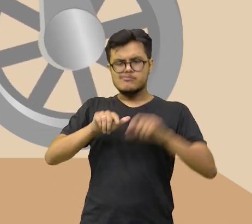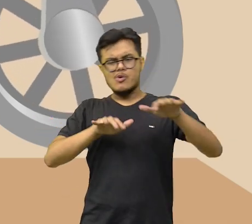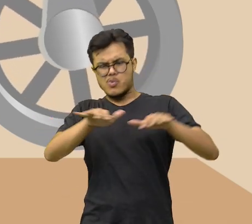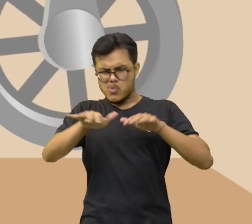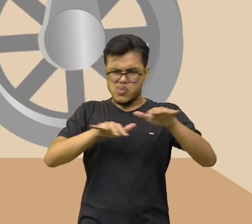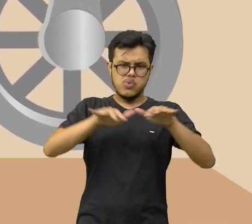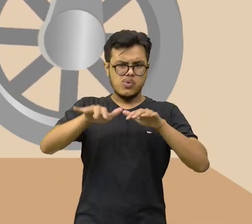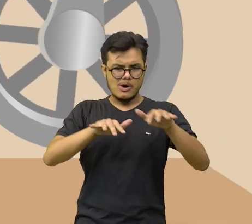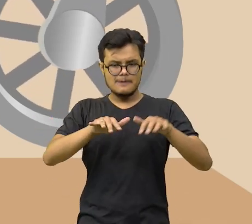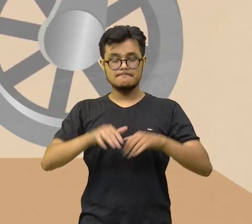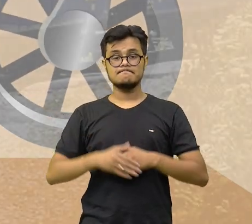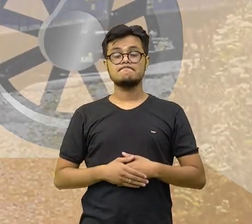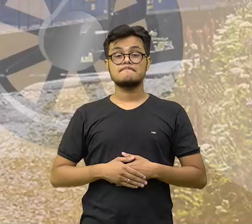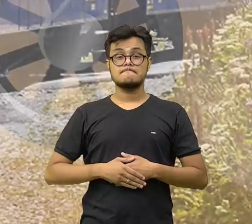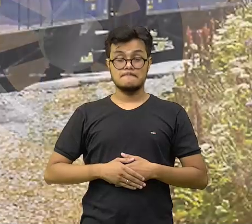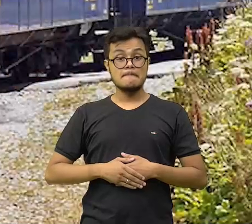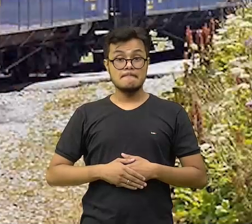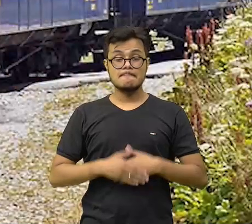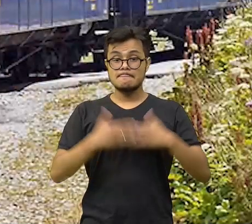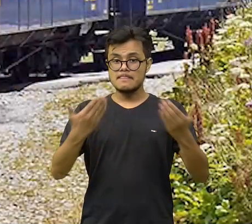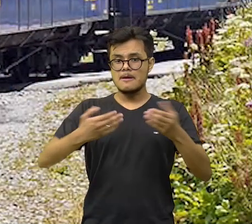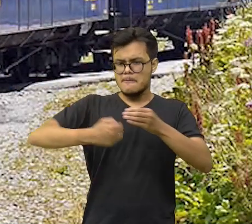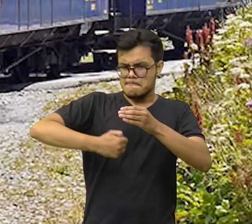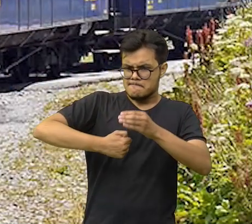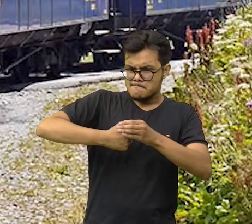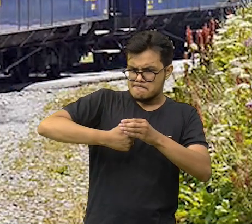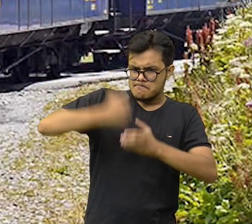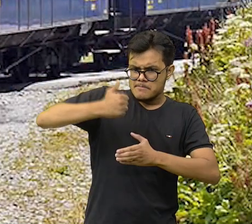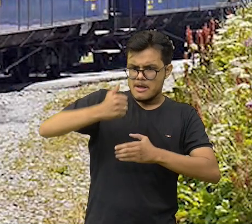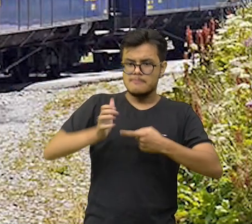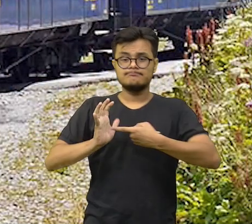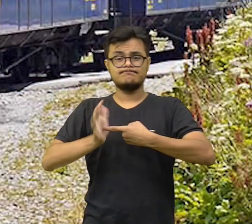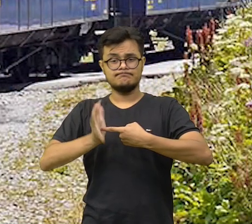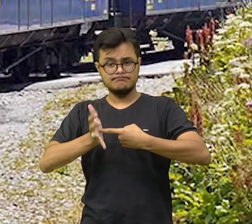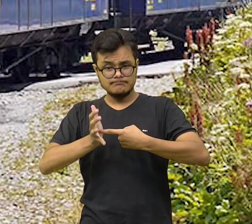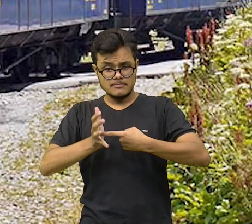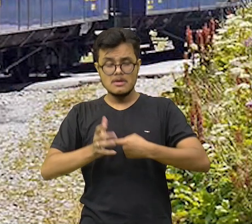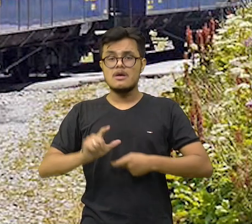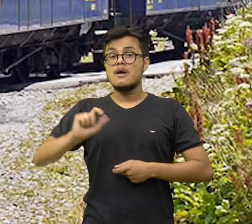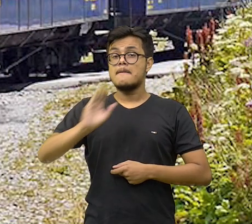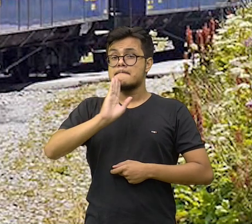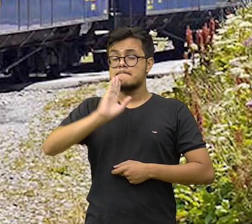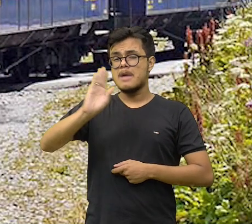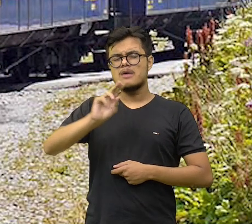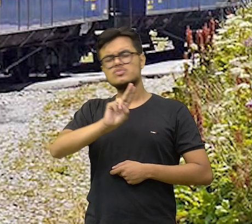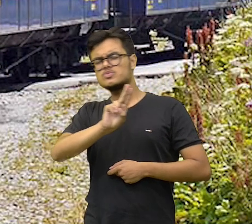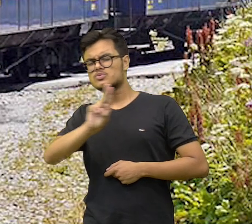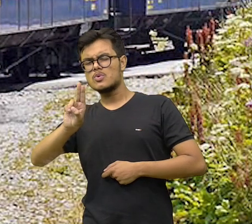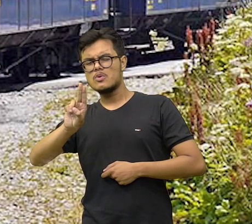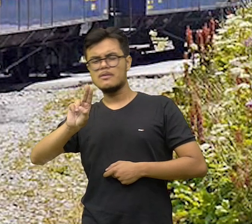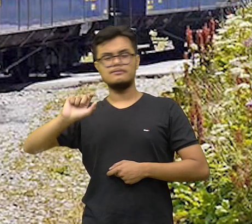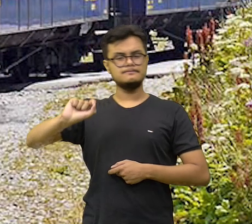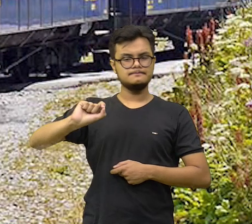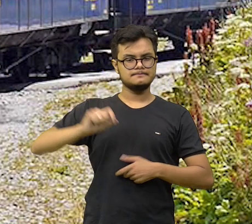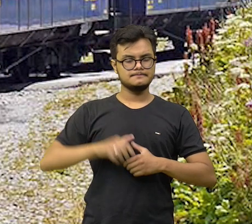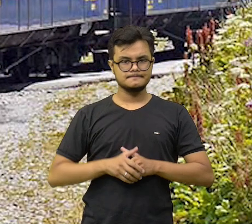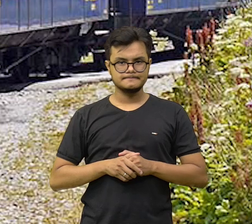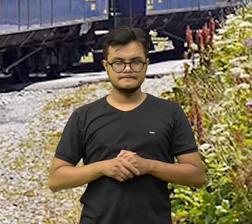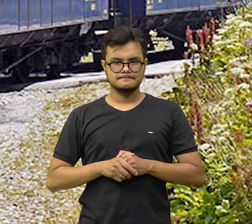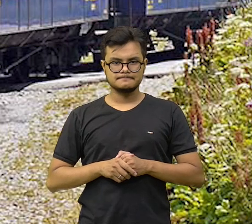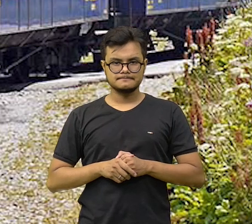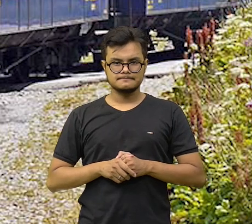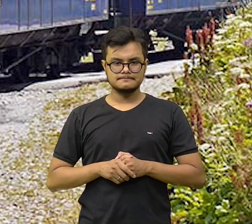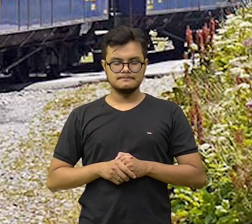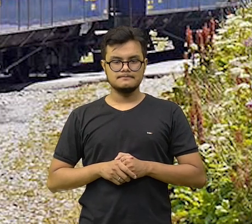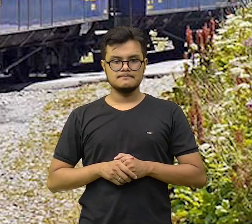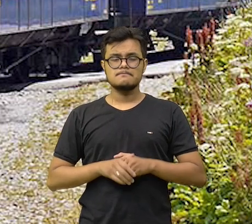E esse princípio de máquina térmica é o princípio que acontece, por